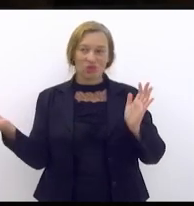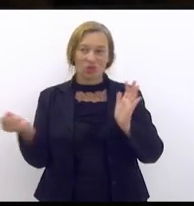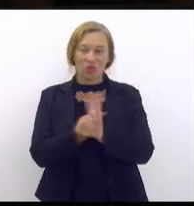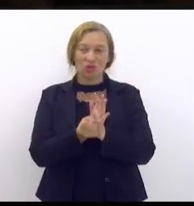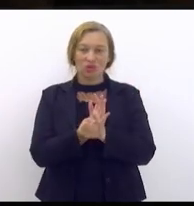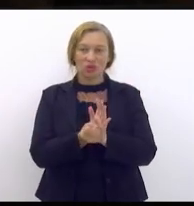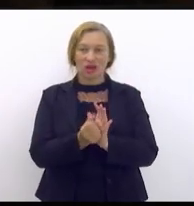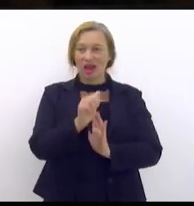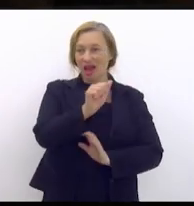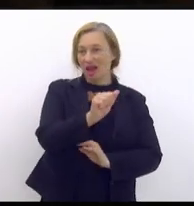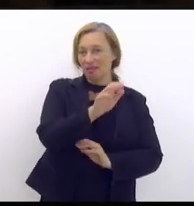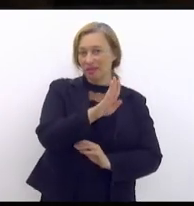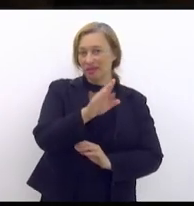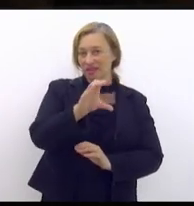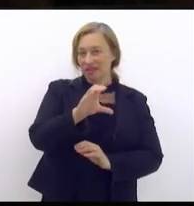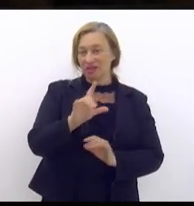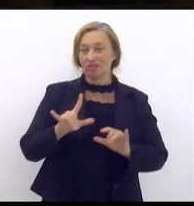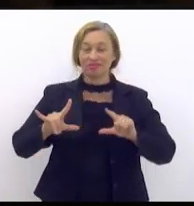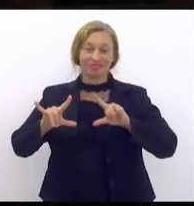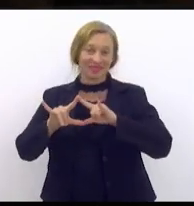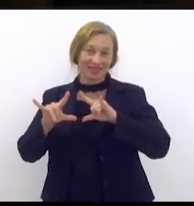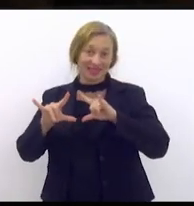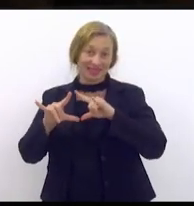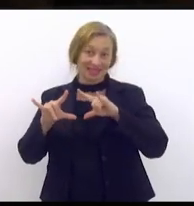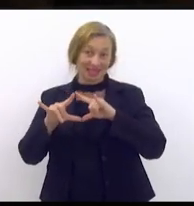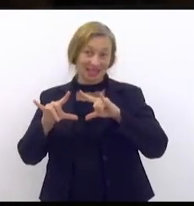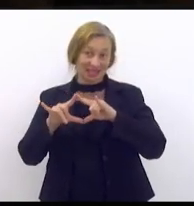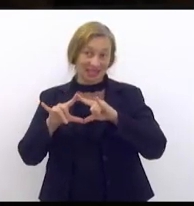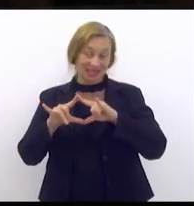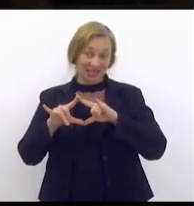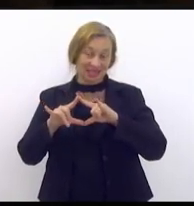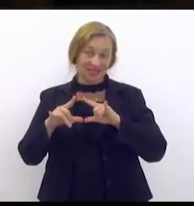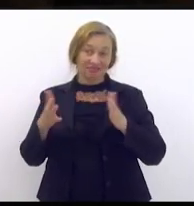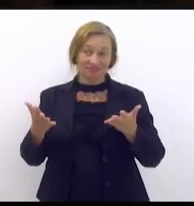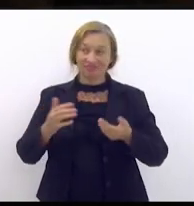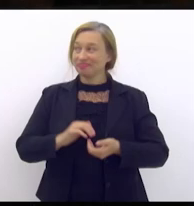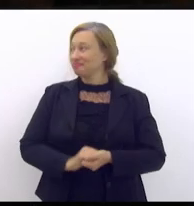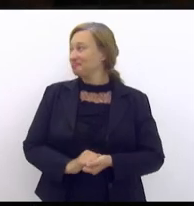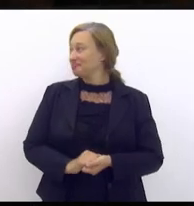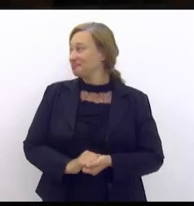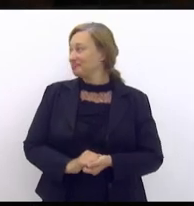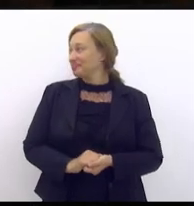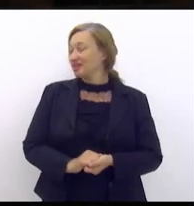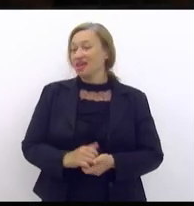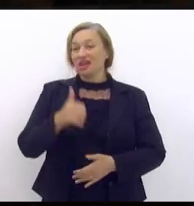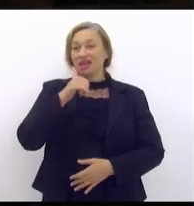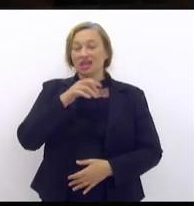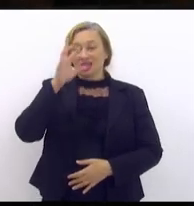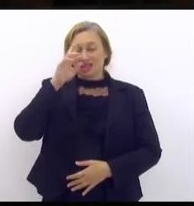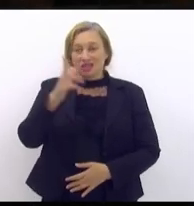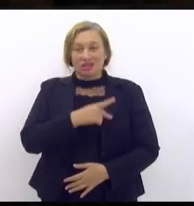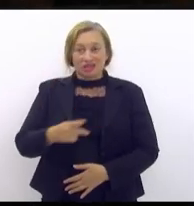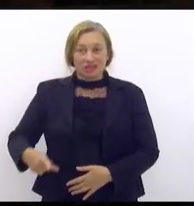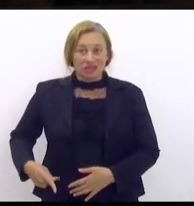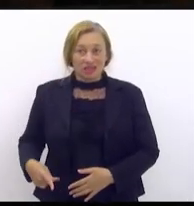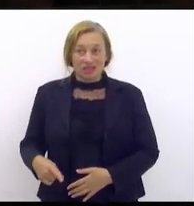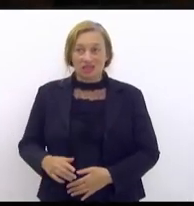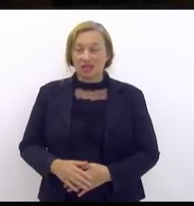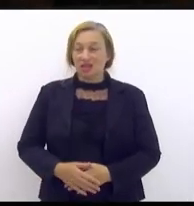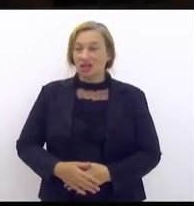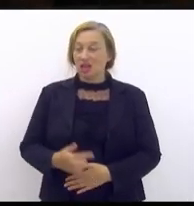terceiros como miliciano fossem. Senhora presidente, estou no